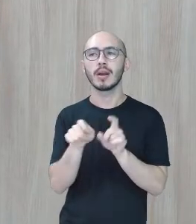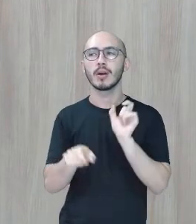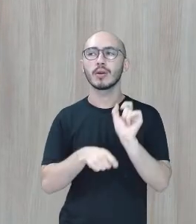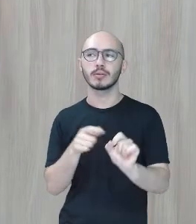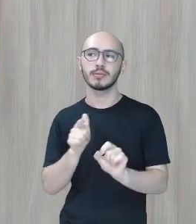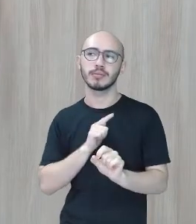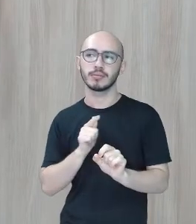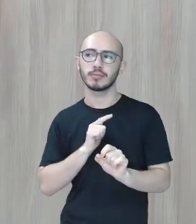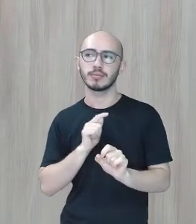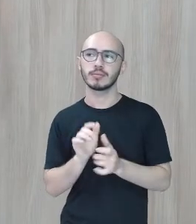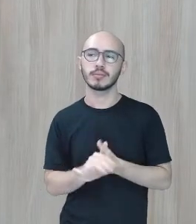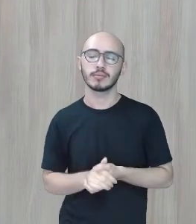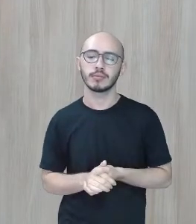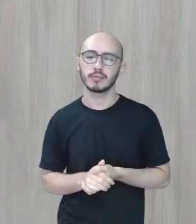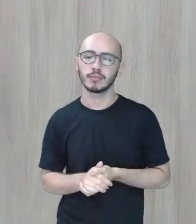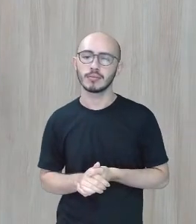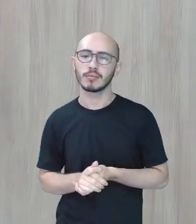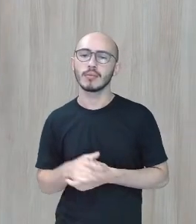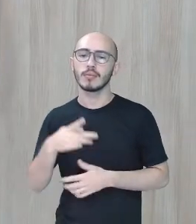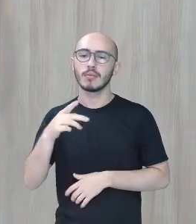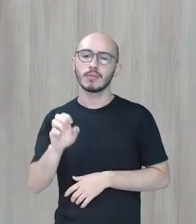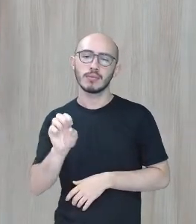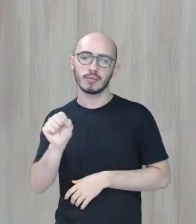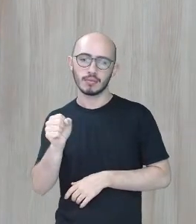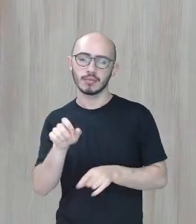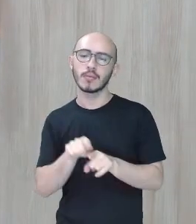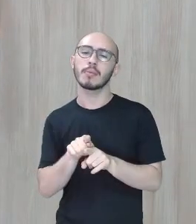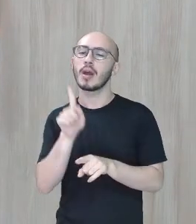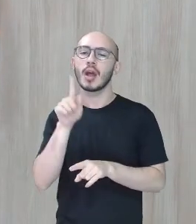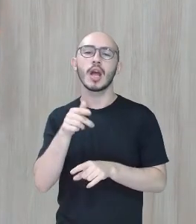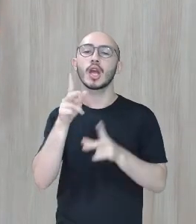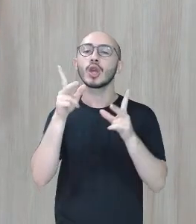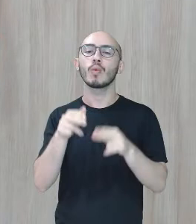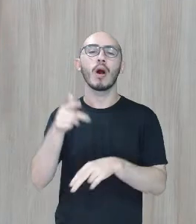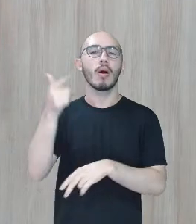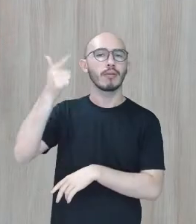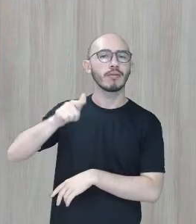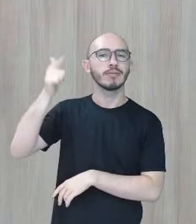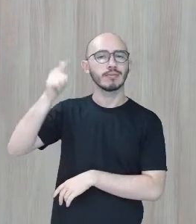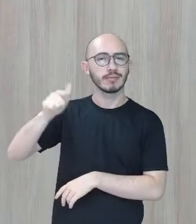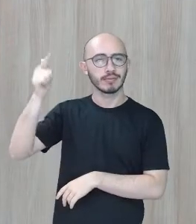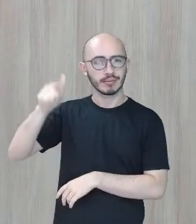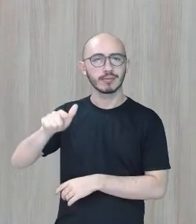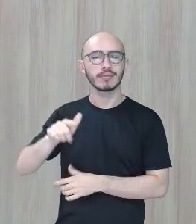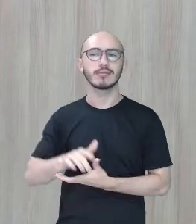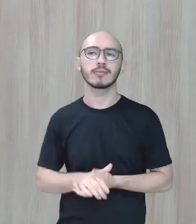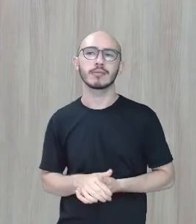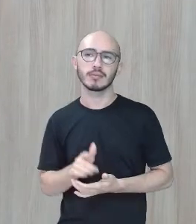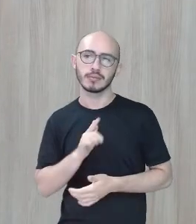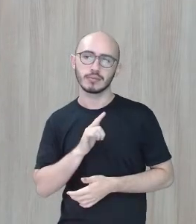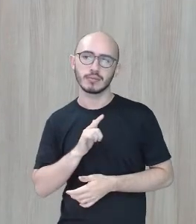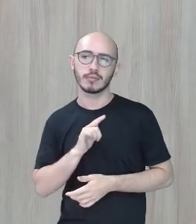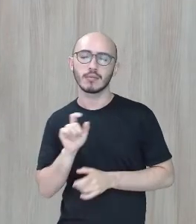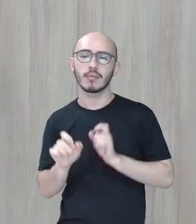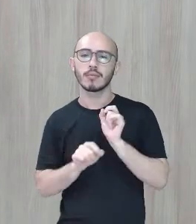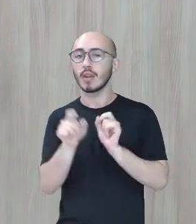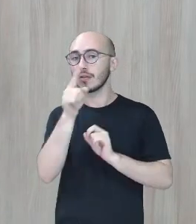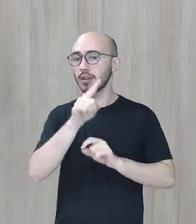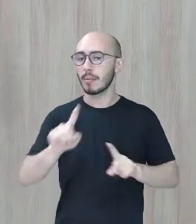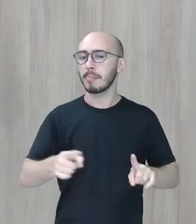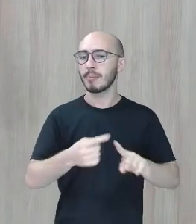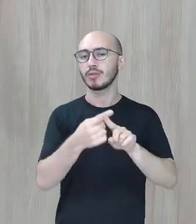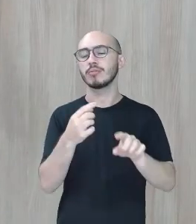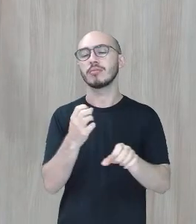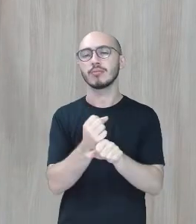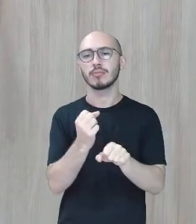da outra coluna apareceu o nome peso, você sabe que esse peso aí significa a frequência. Então, você vai multiplicar aí